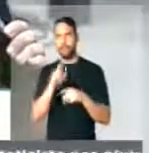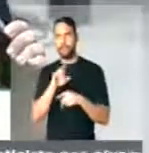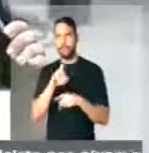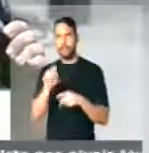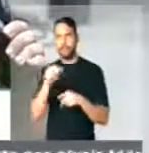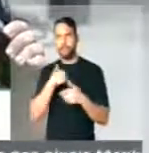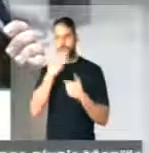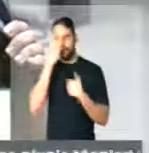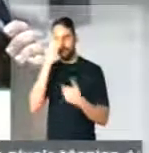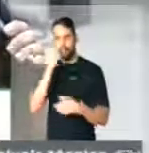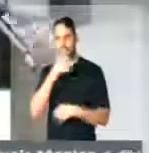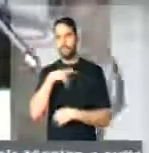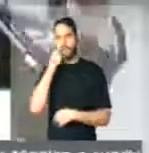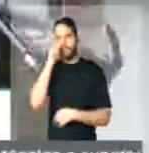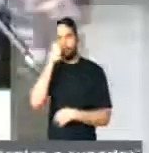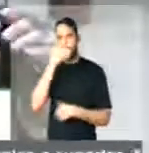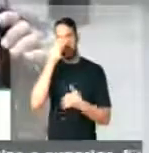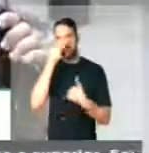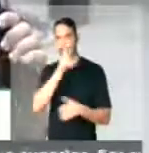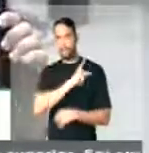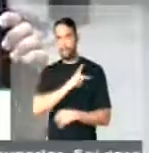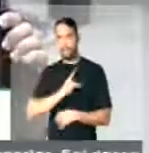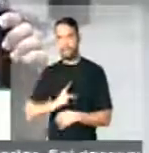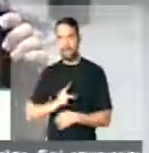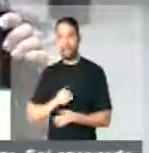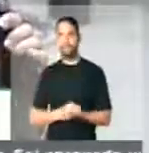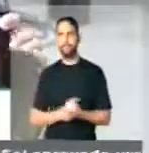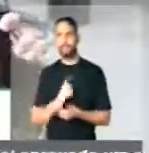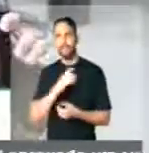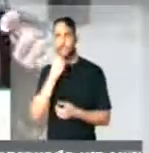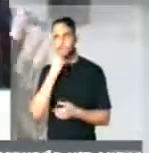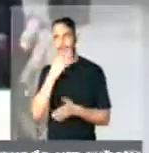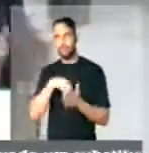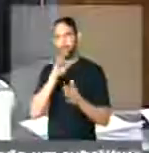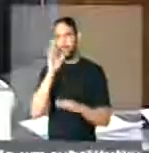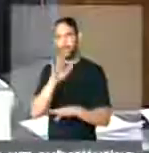unidades. Muito obrigado pela atenção, muito obrigado, presidente, e tenham todos uma boa tarde. Muito obrigado.